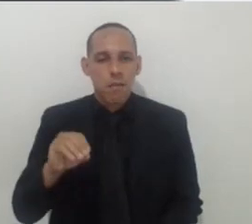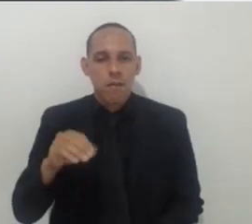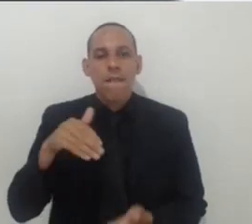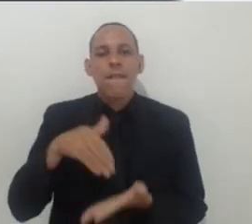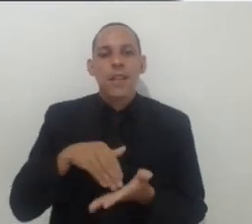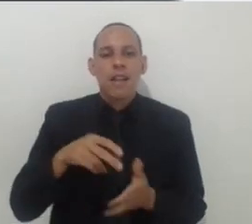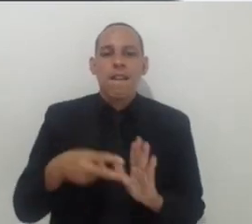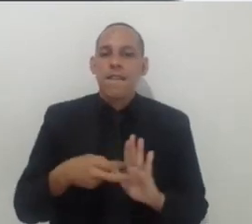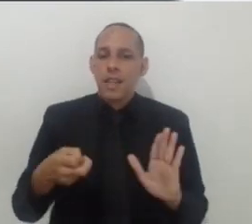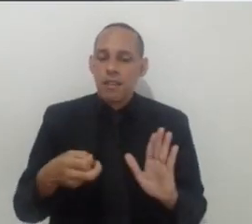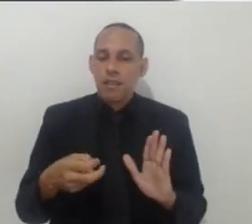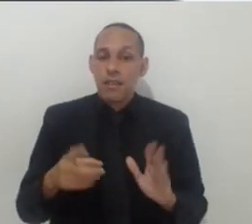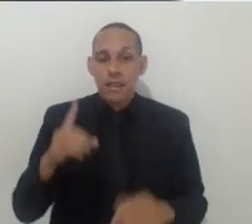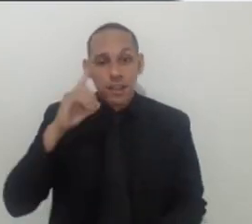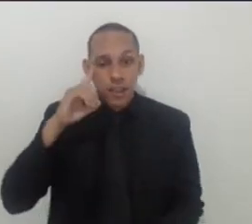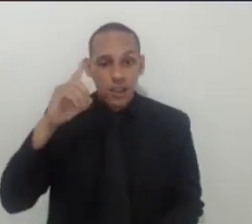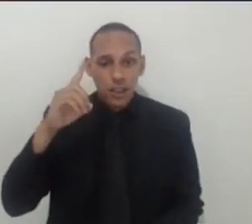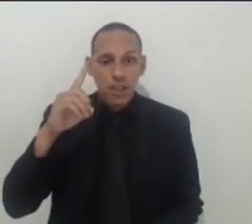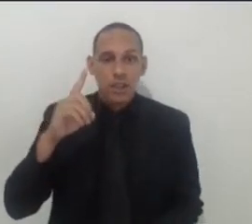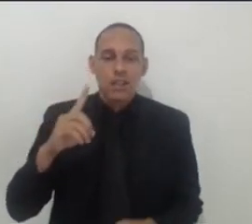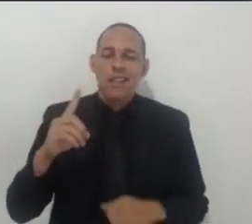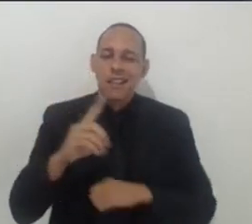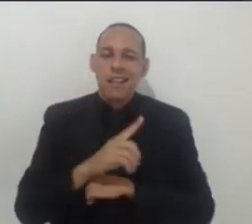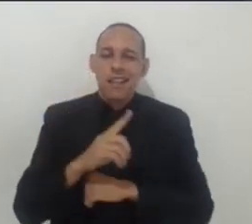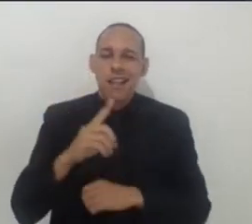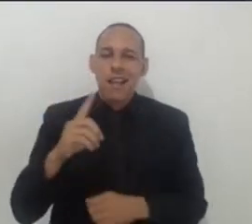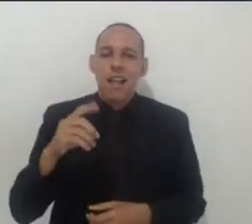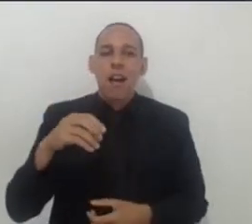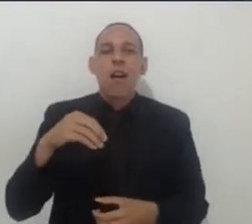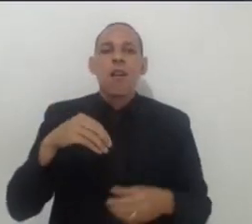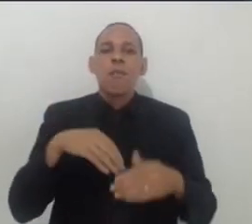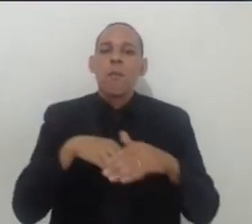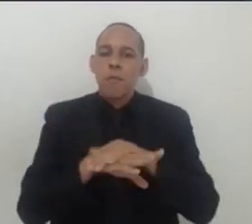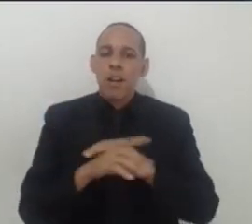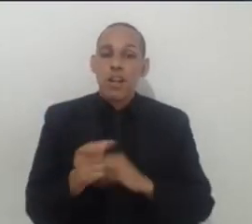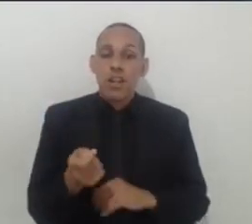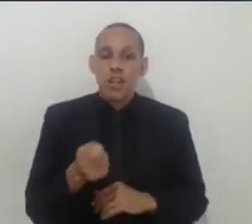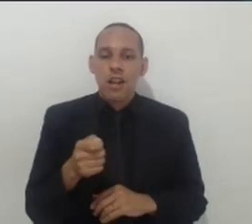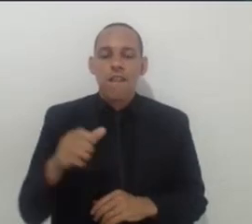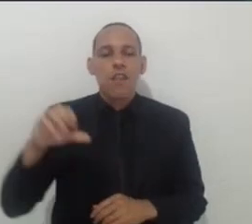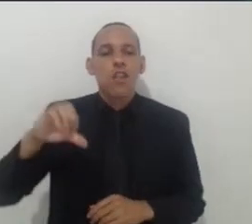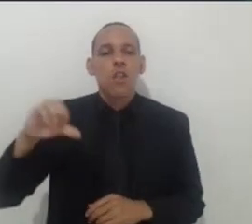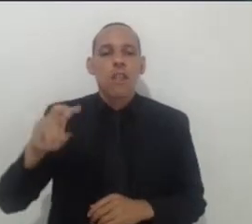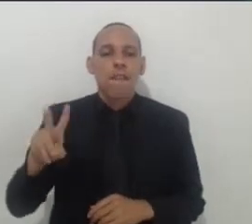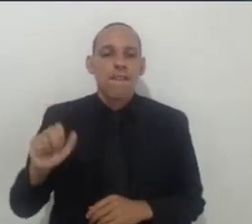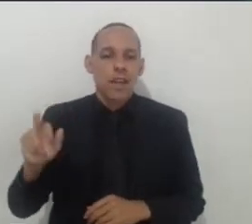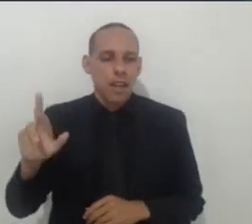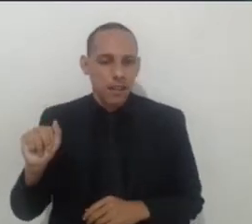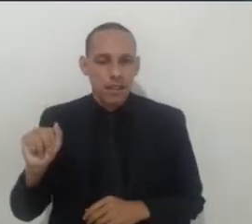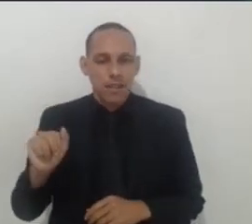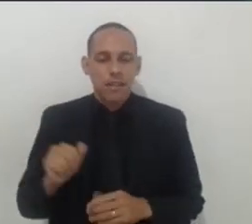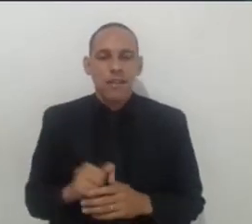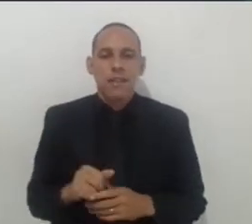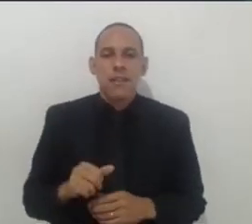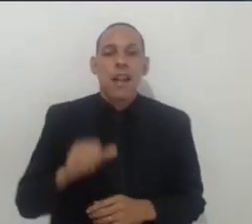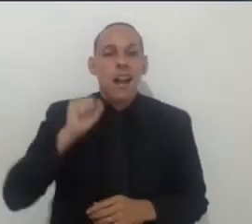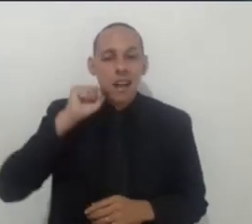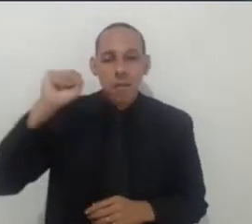a data do efetivo depósito das chaves na nona vara, ou seja, em abril